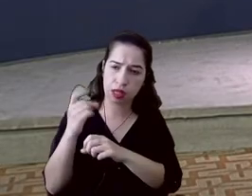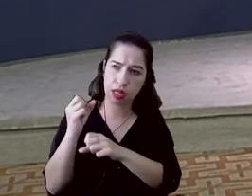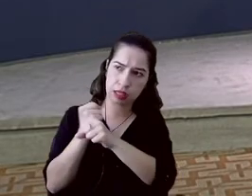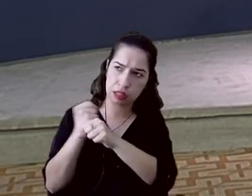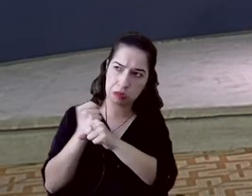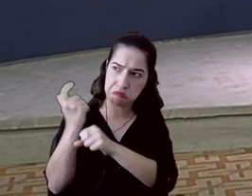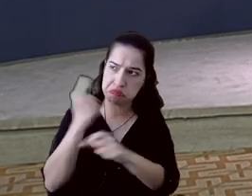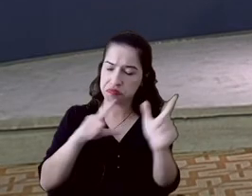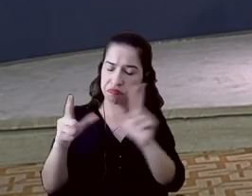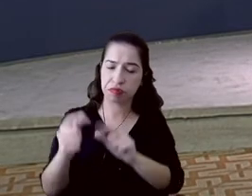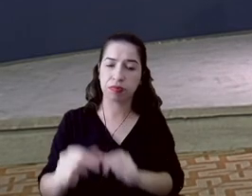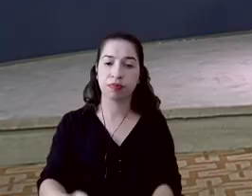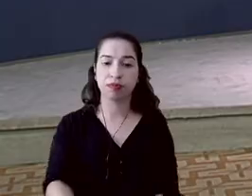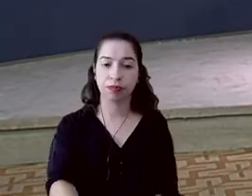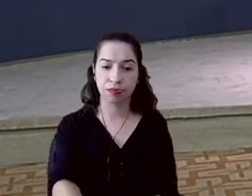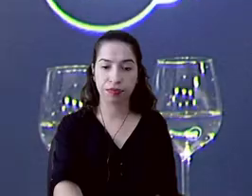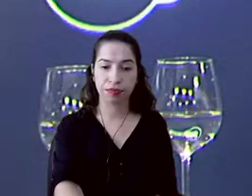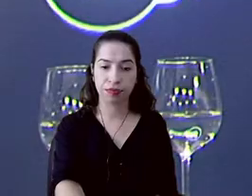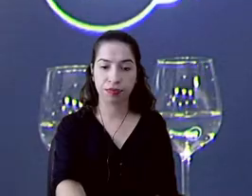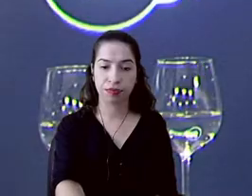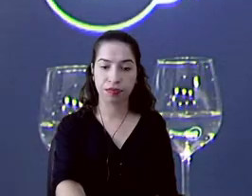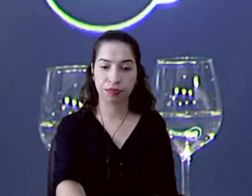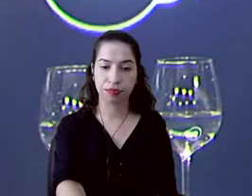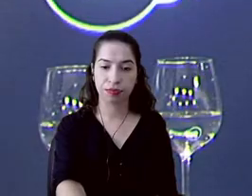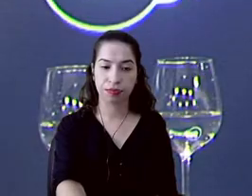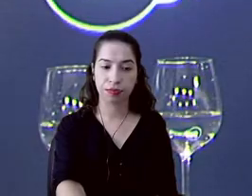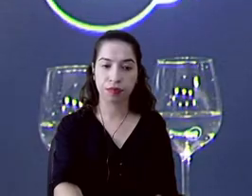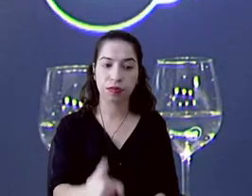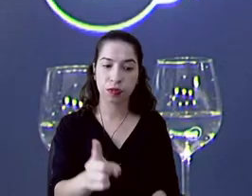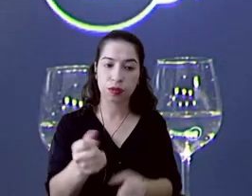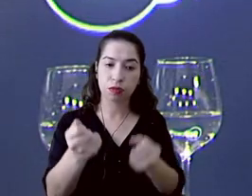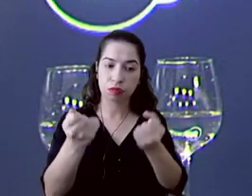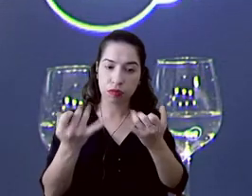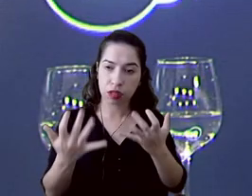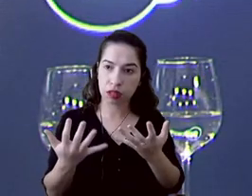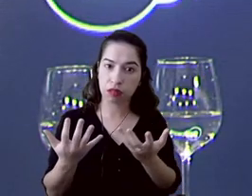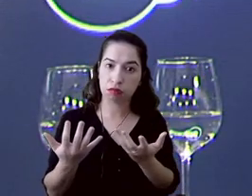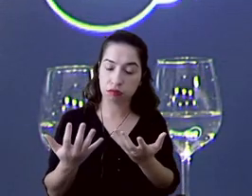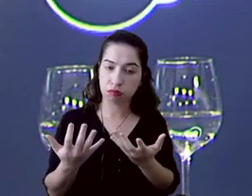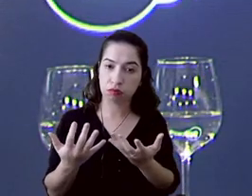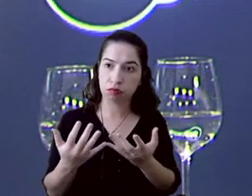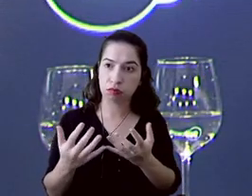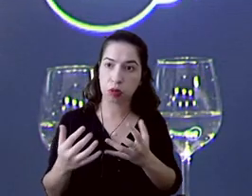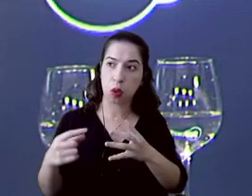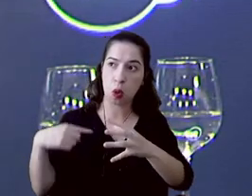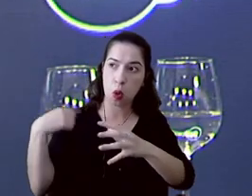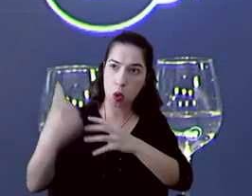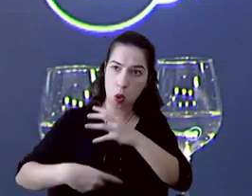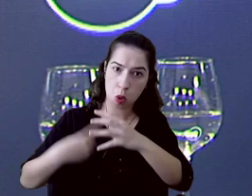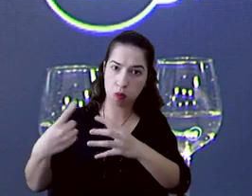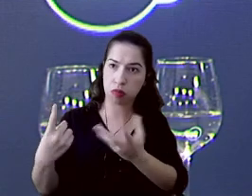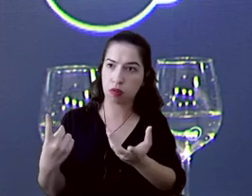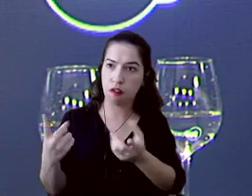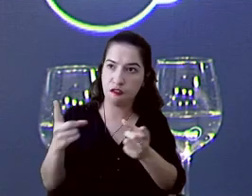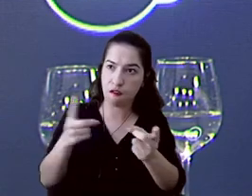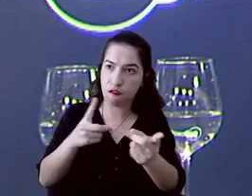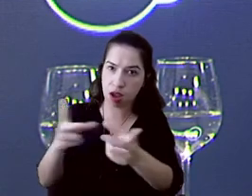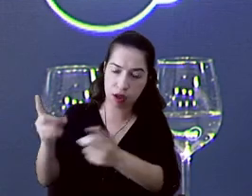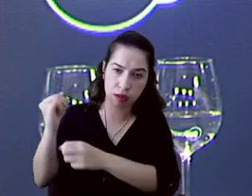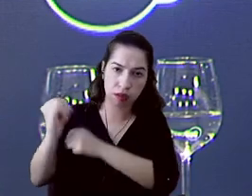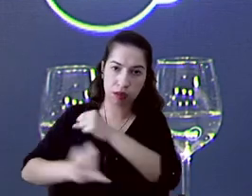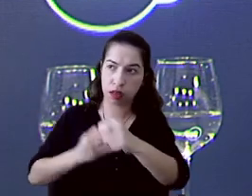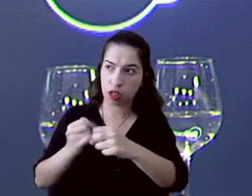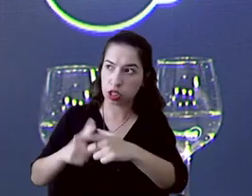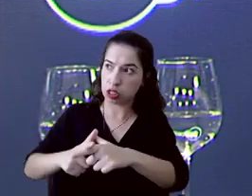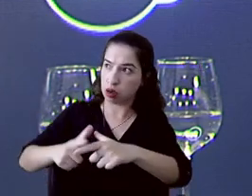e se você pudesse falar um pouquinho de quanto tem crescido né segmento de Globo e-commerce eu acho que não sei se o pessoal tem